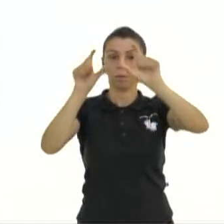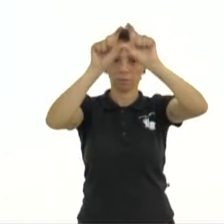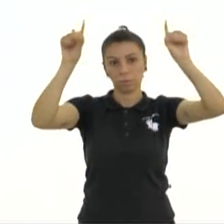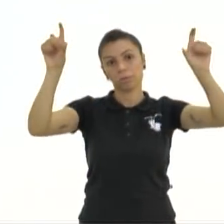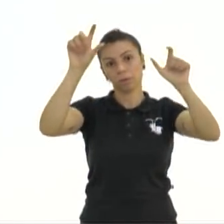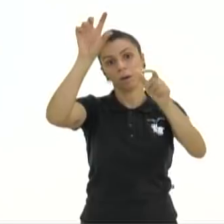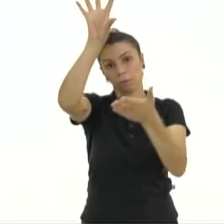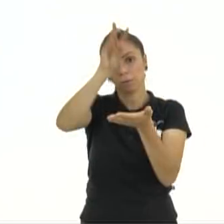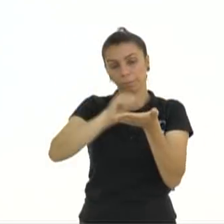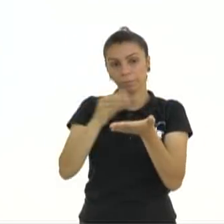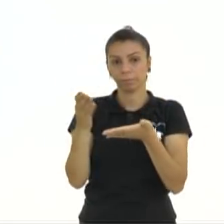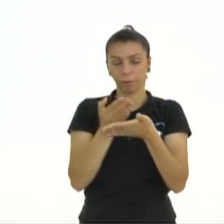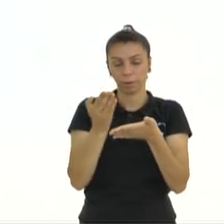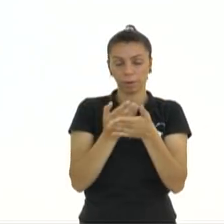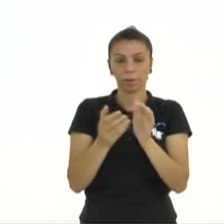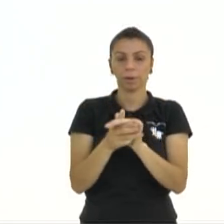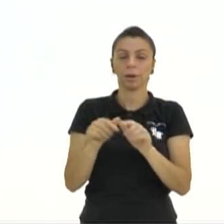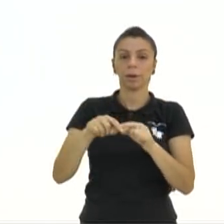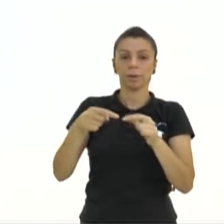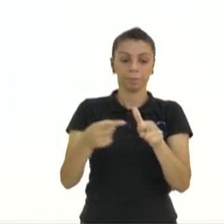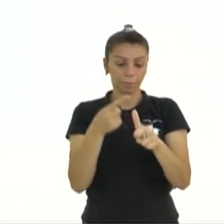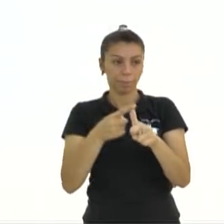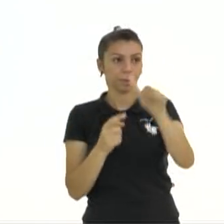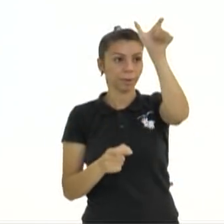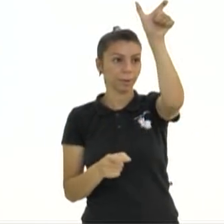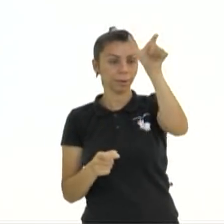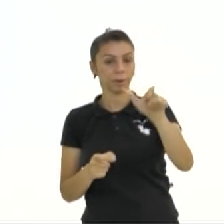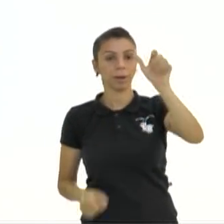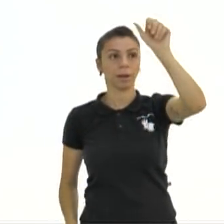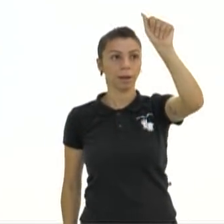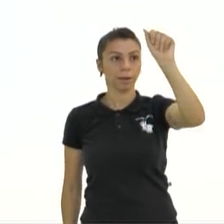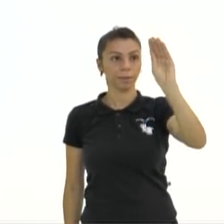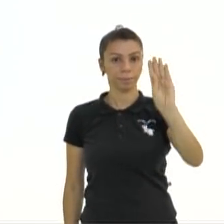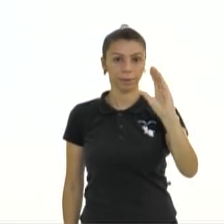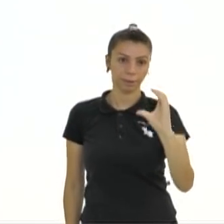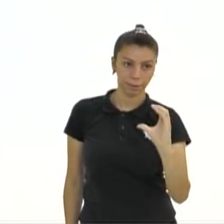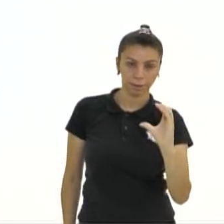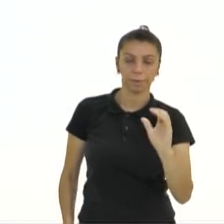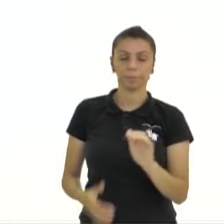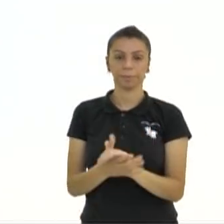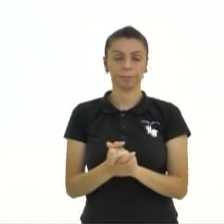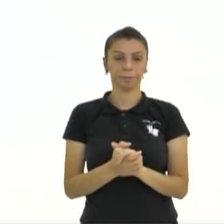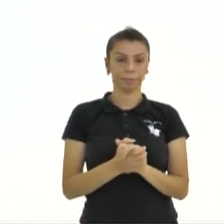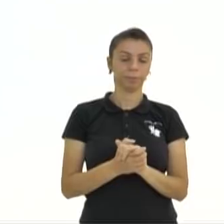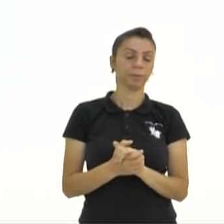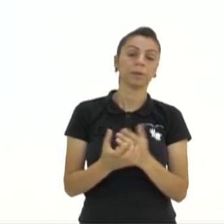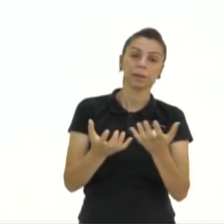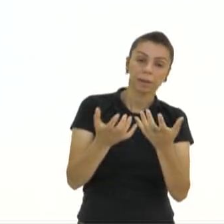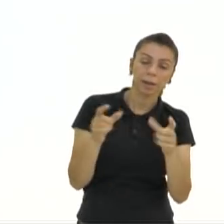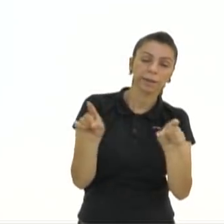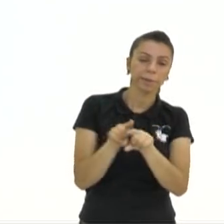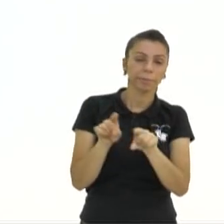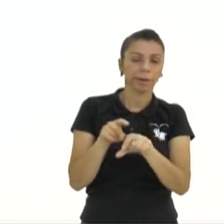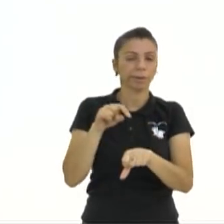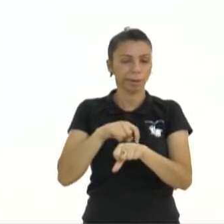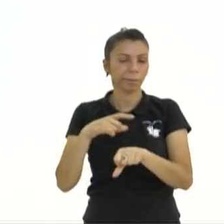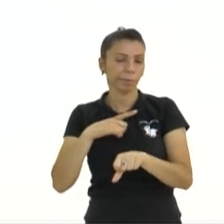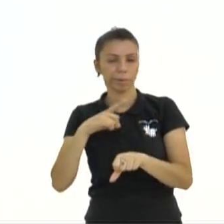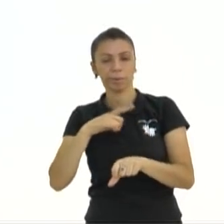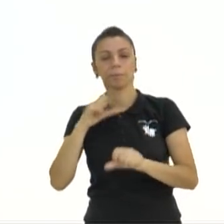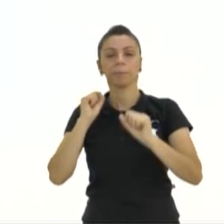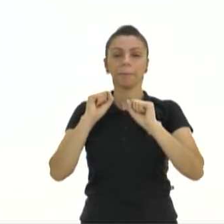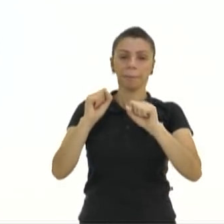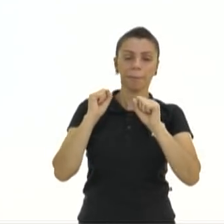caderno, faz uma coluna colocando A, B e C. Se você quiser, se der tempo, você pode